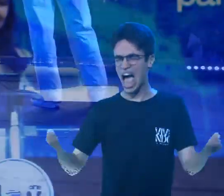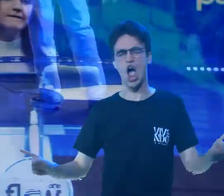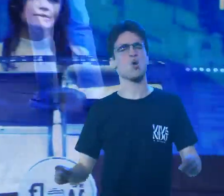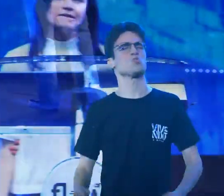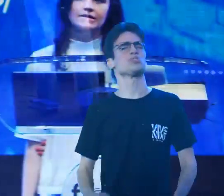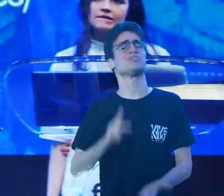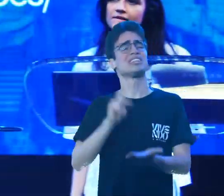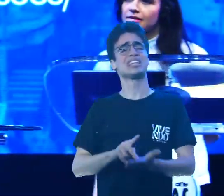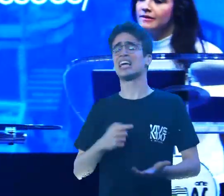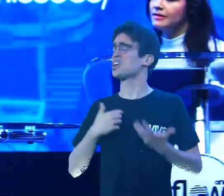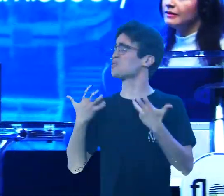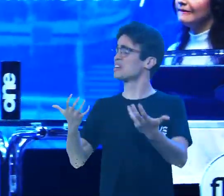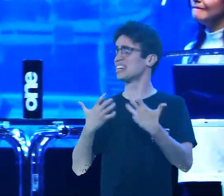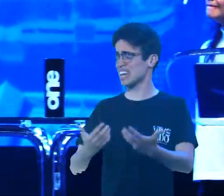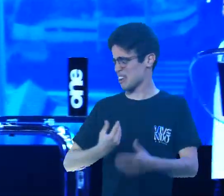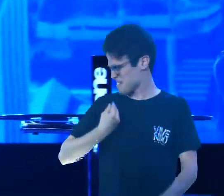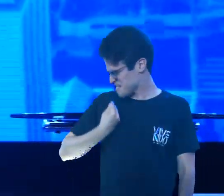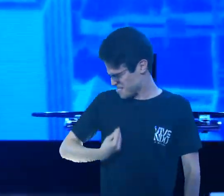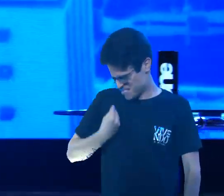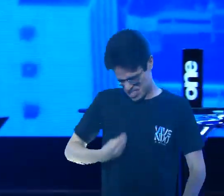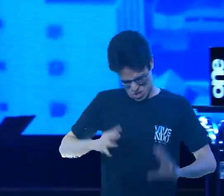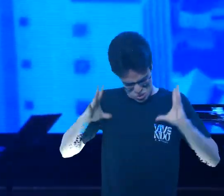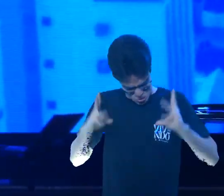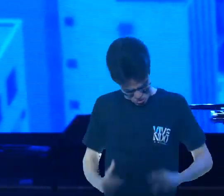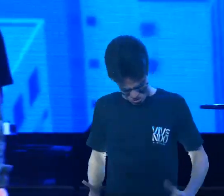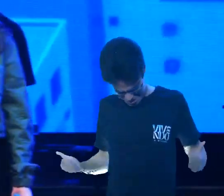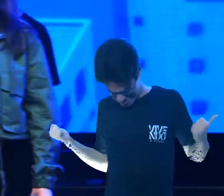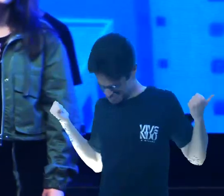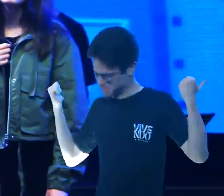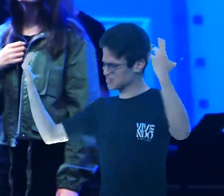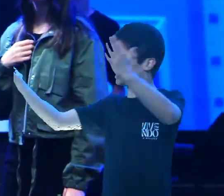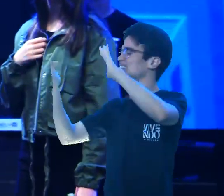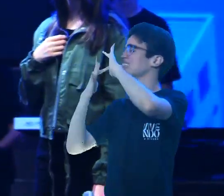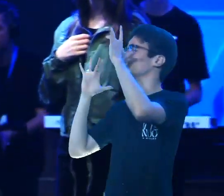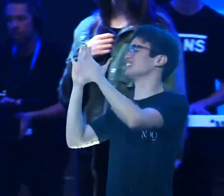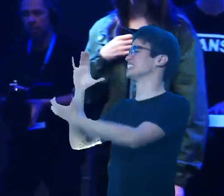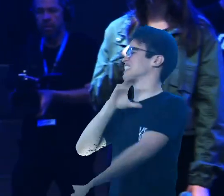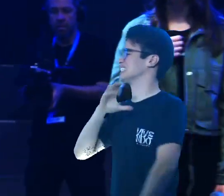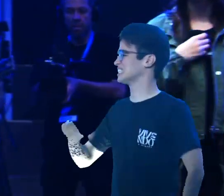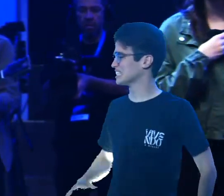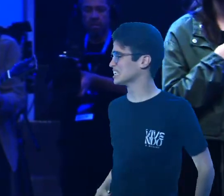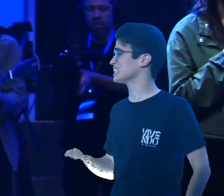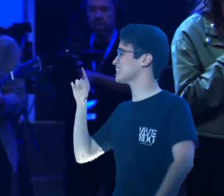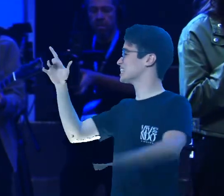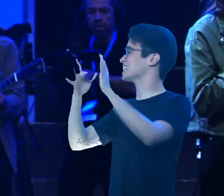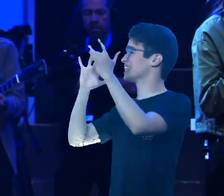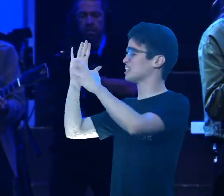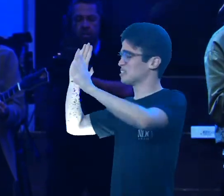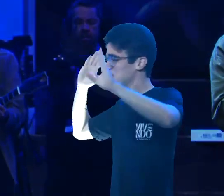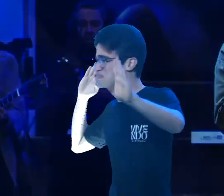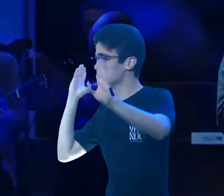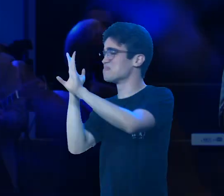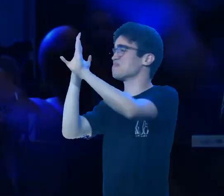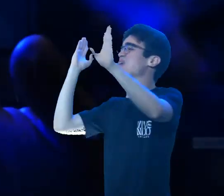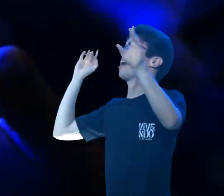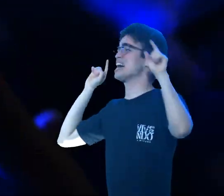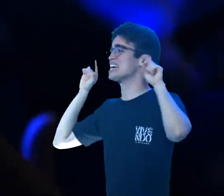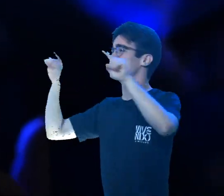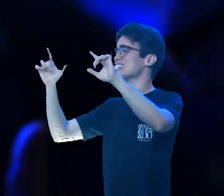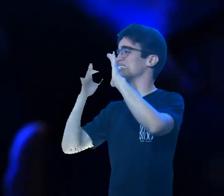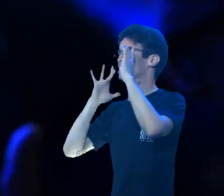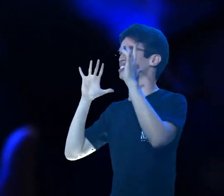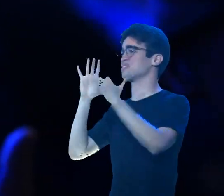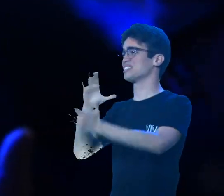Nós queremos ser gastos para o Cristo, pelo Cristo e através do Cristo.